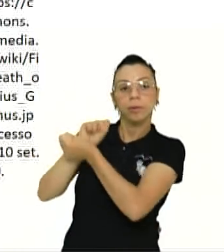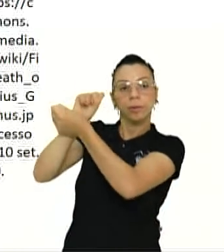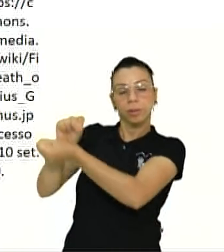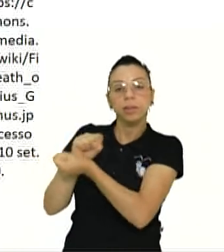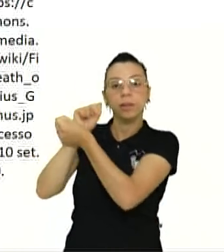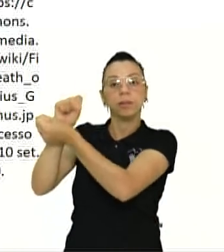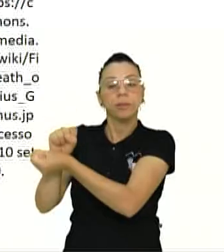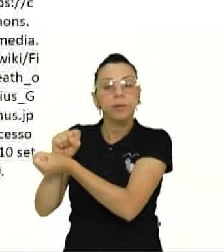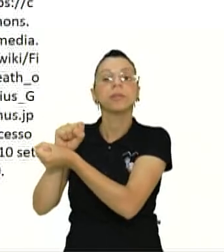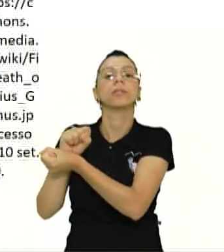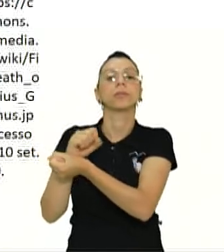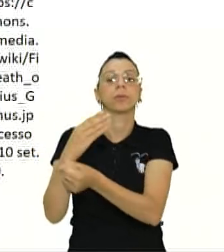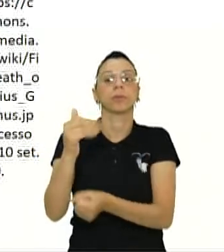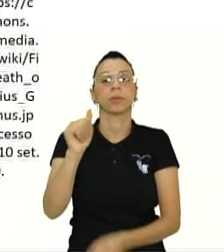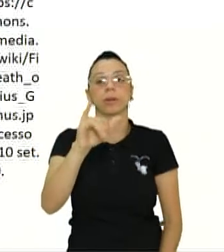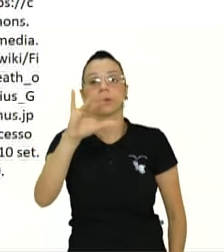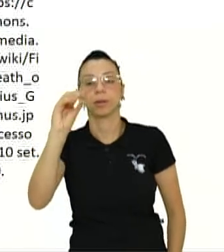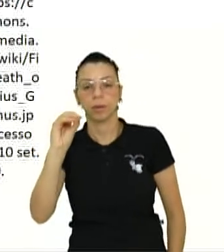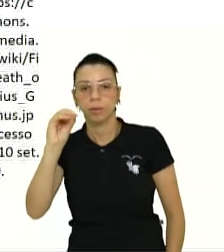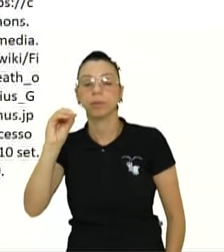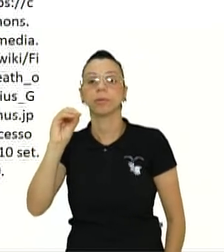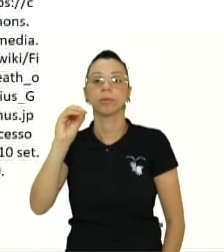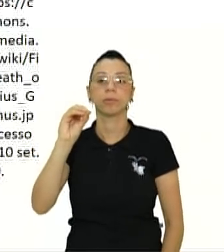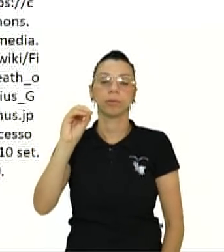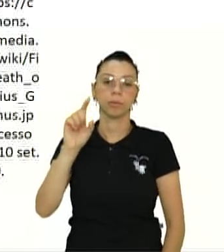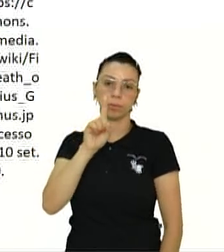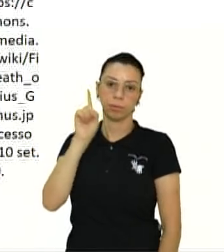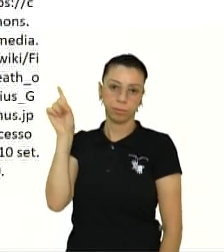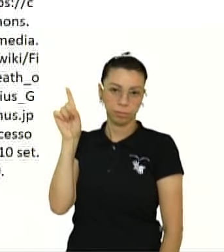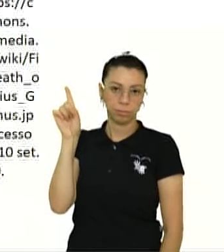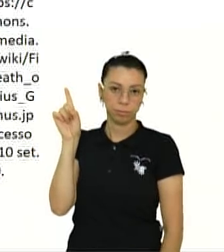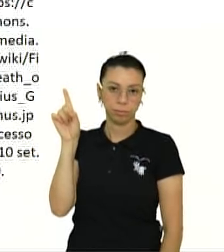escravizado, né, do Caio, ele está ali